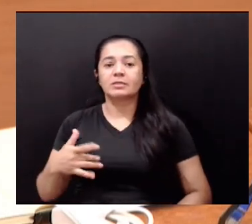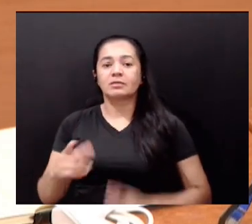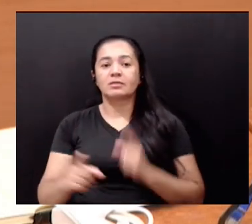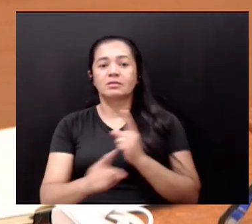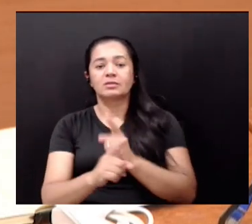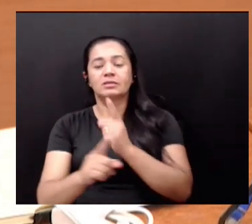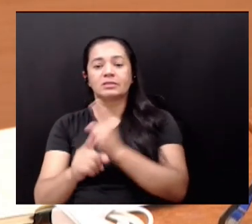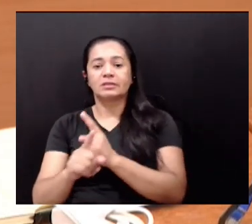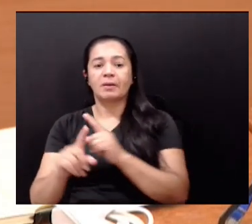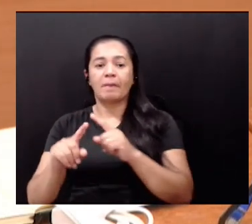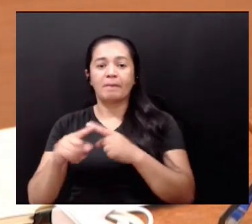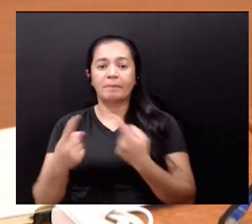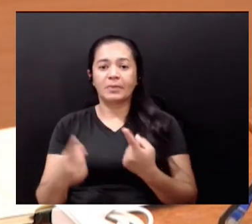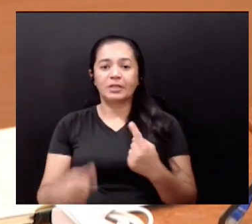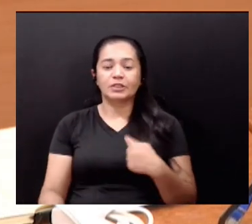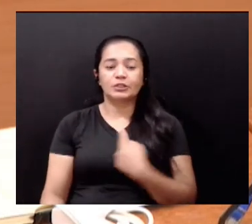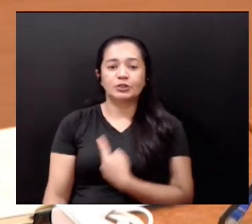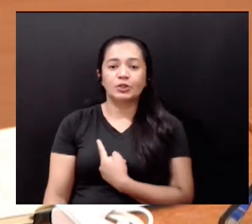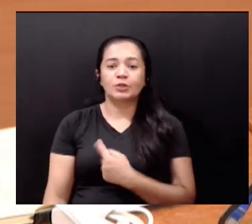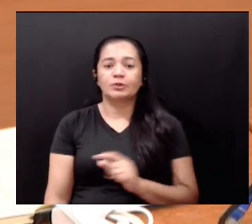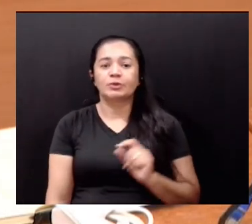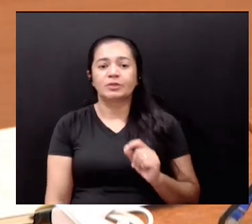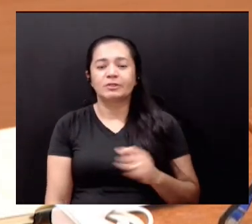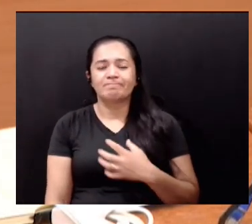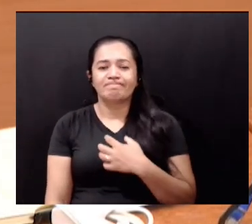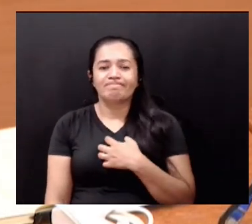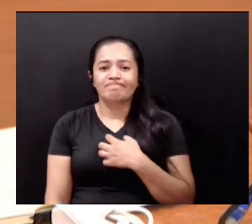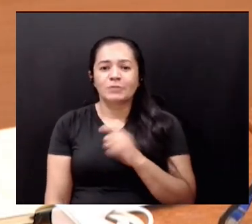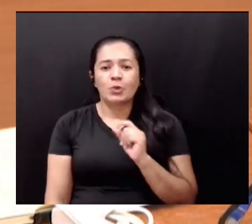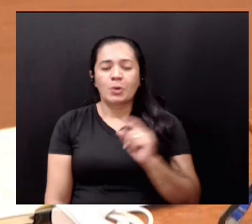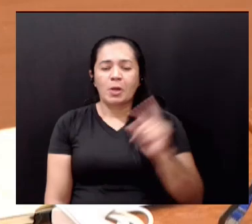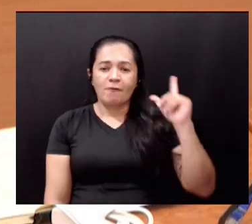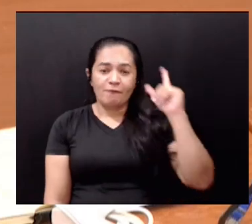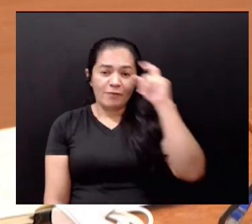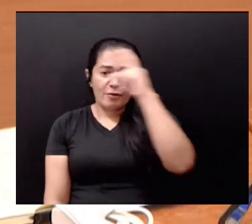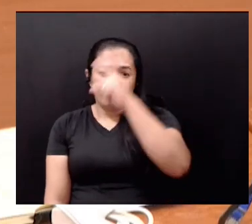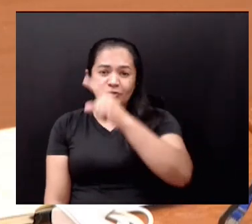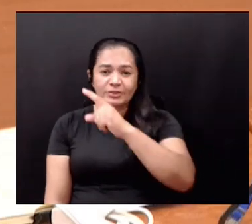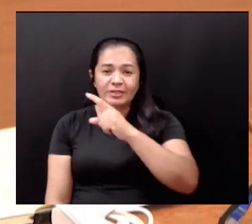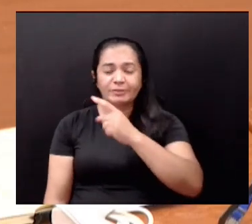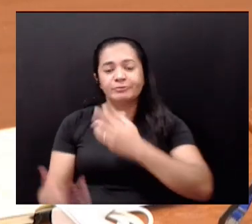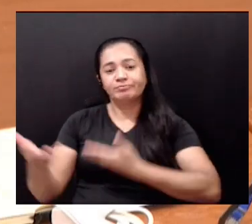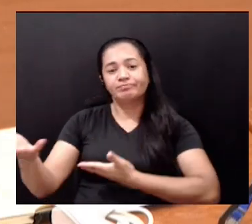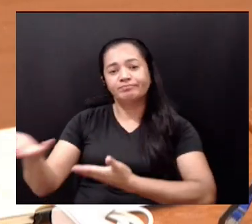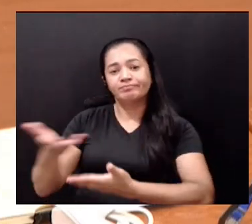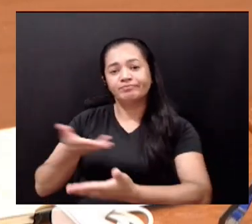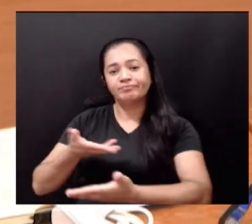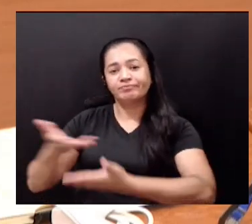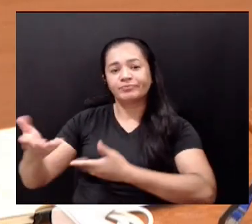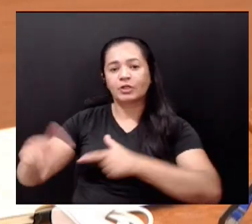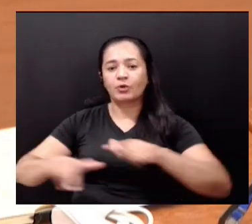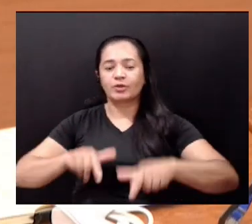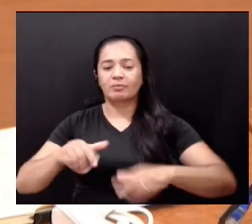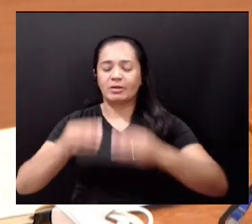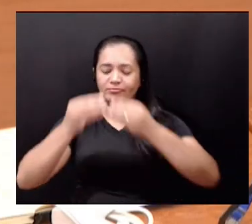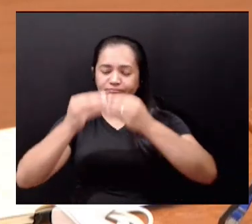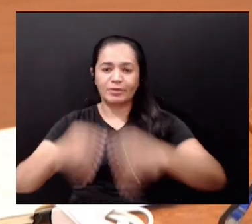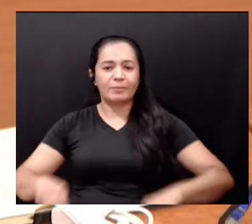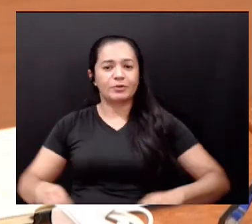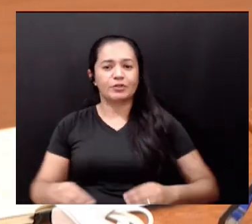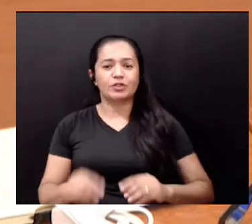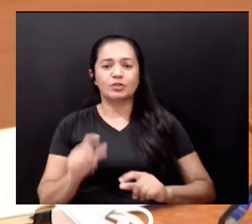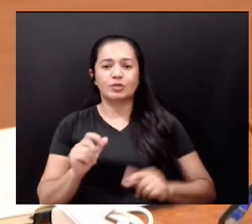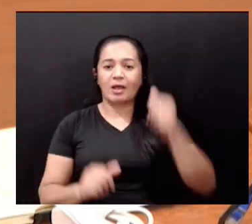a gente sente muita dificuldade nessa integração dos serviços, e isso prejudica muito o acolhimento das mulheres.